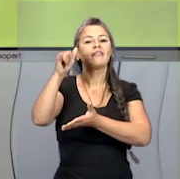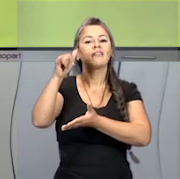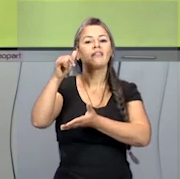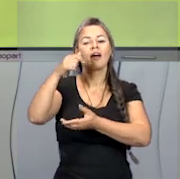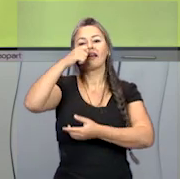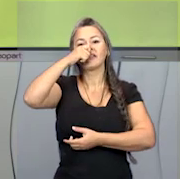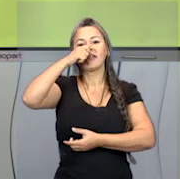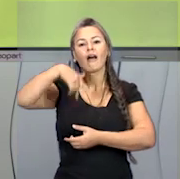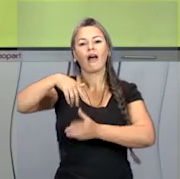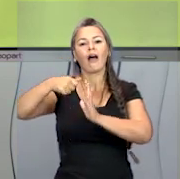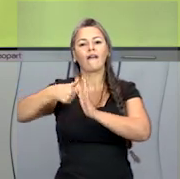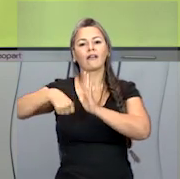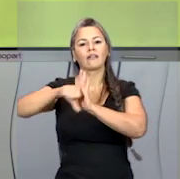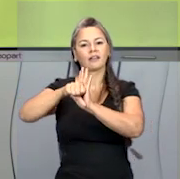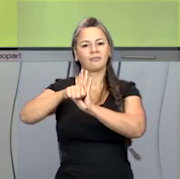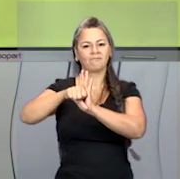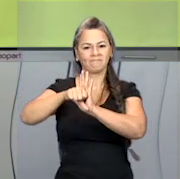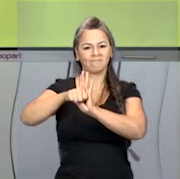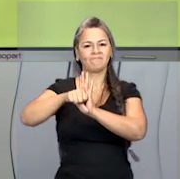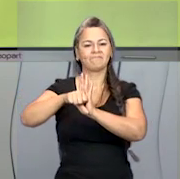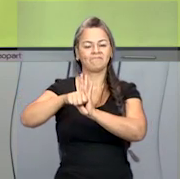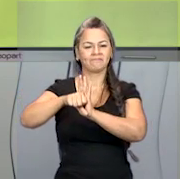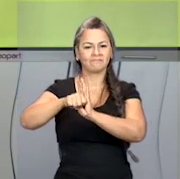em menor nível.